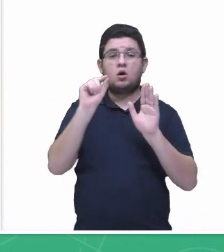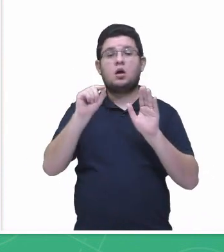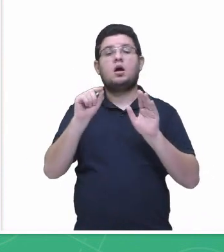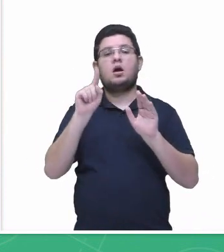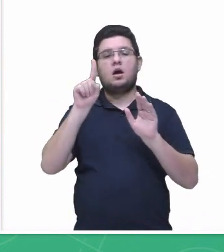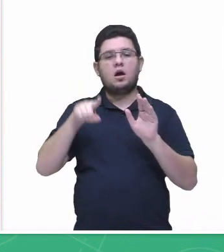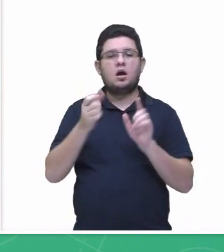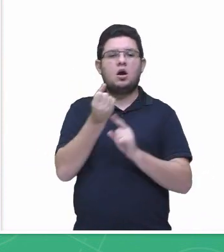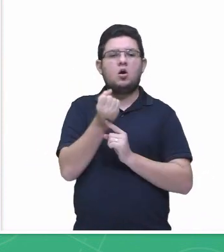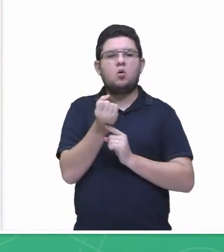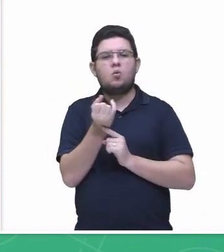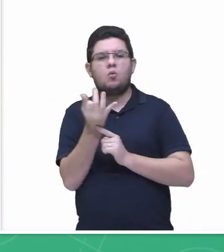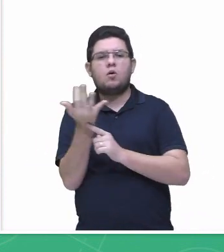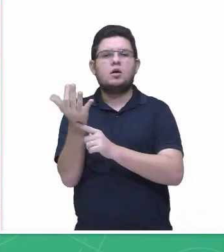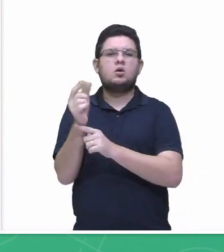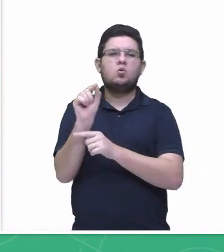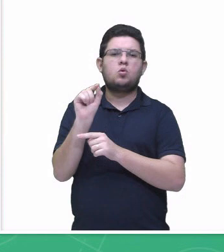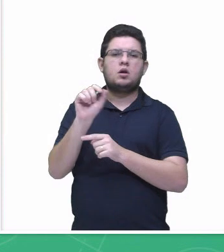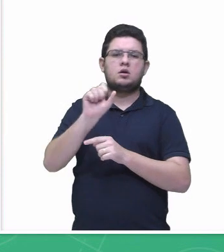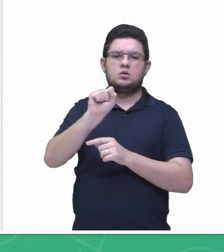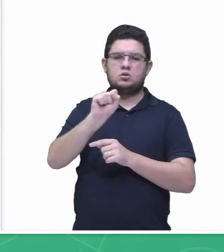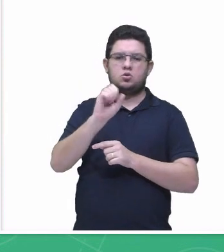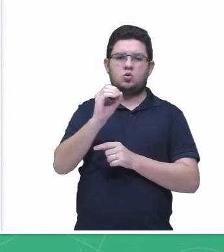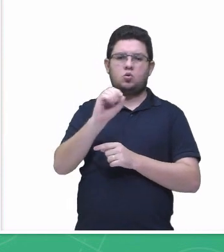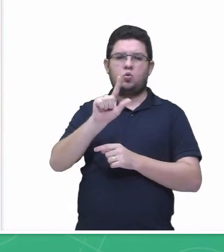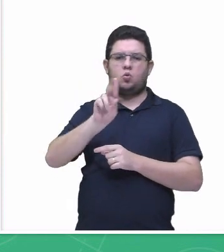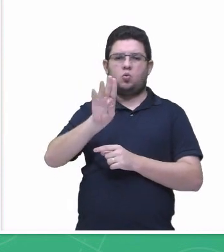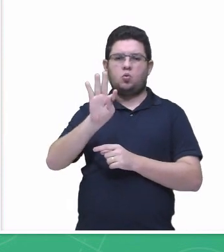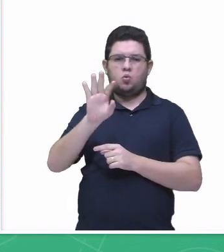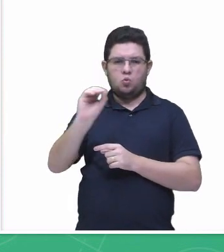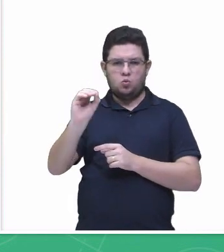de soluto e solvente.